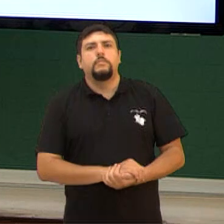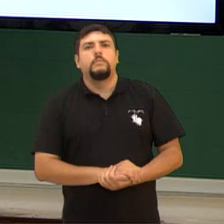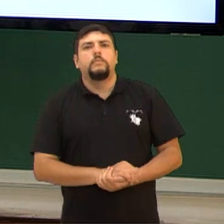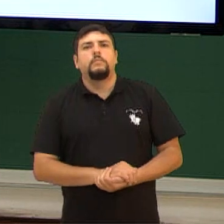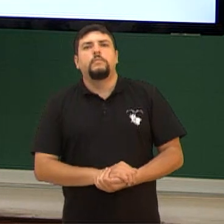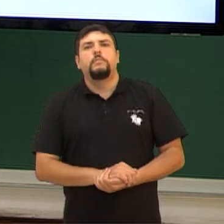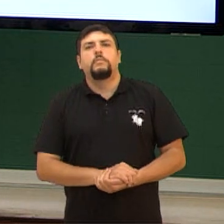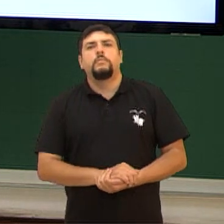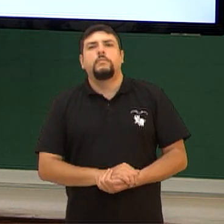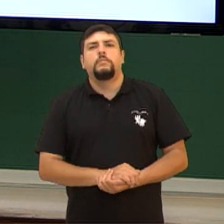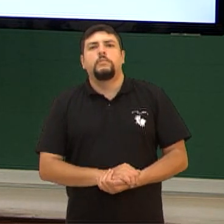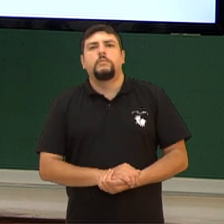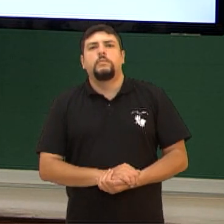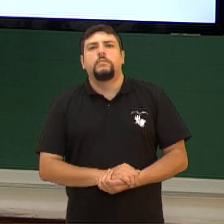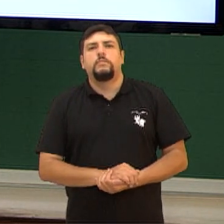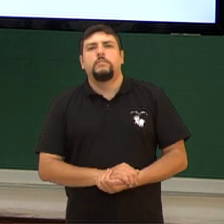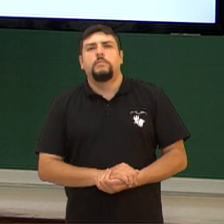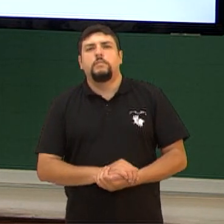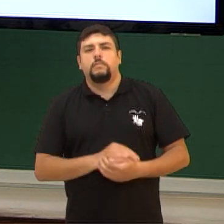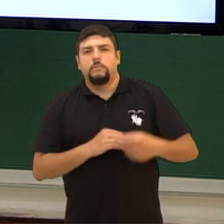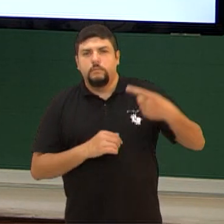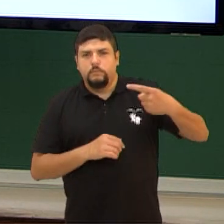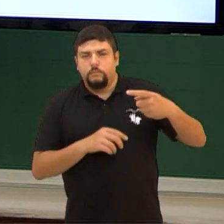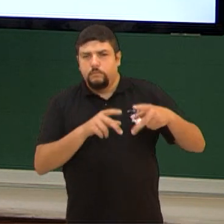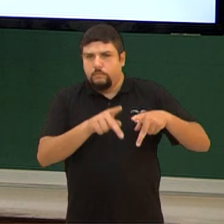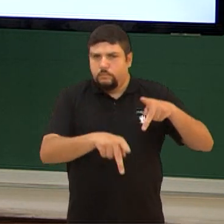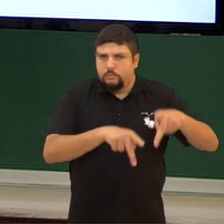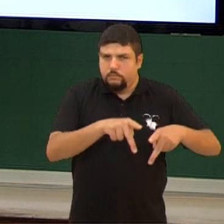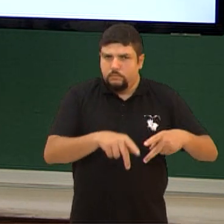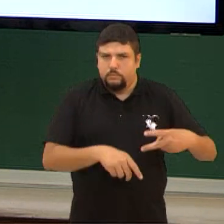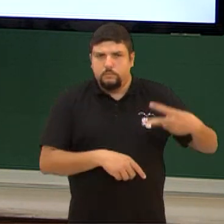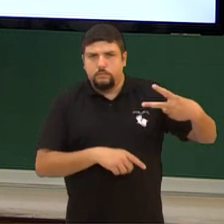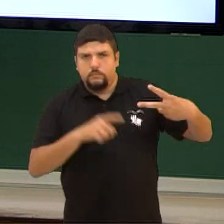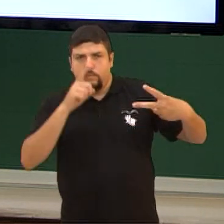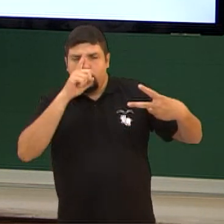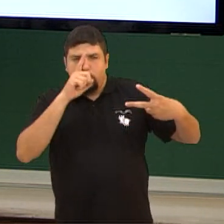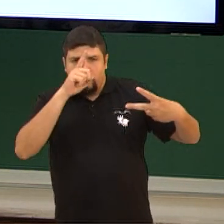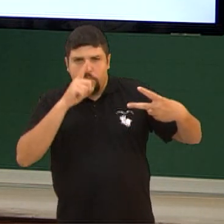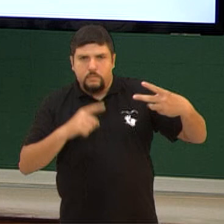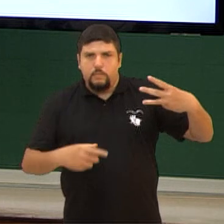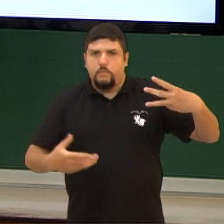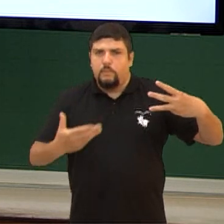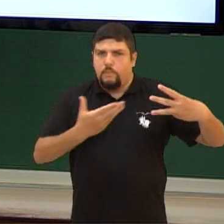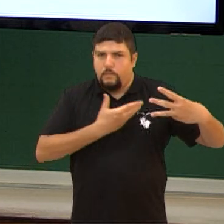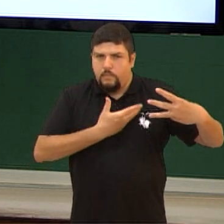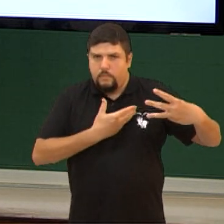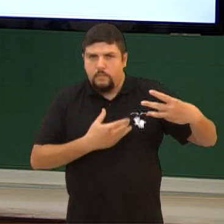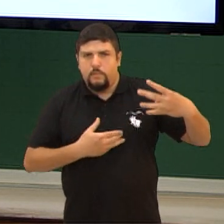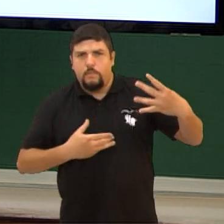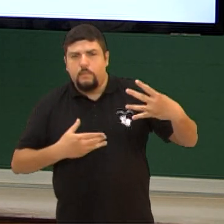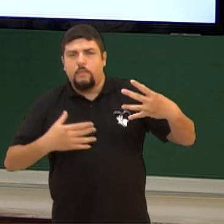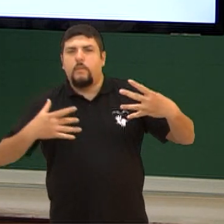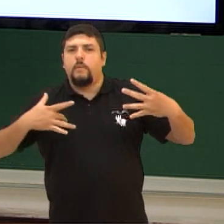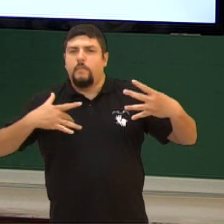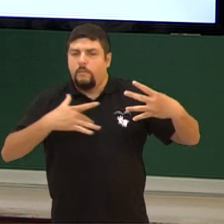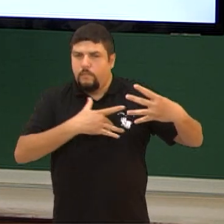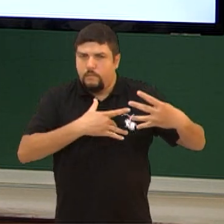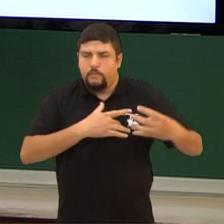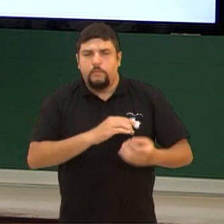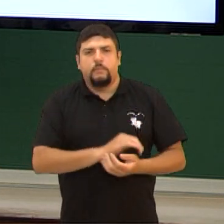health. Popular, perigo, amigo e saúde.